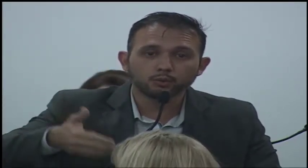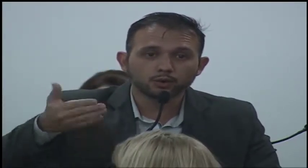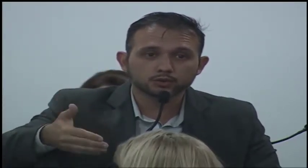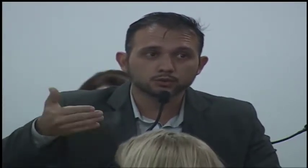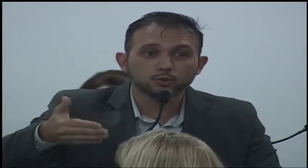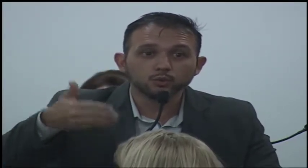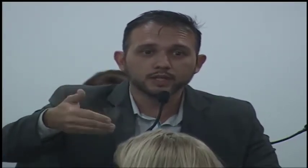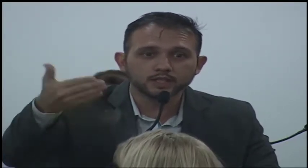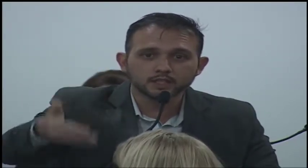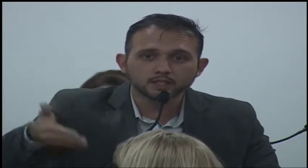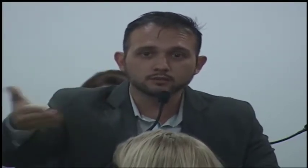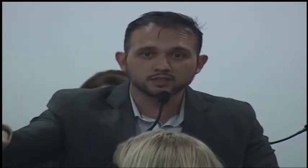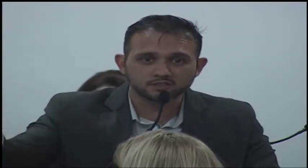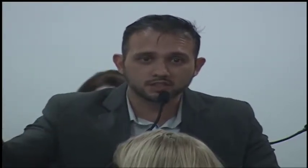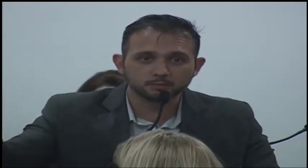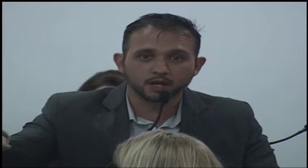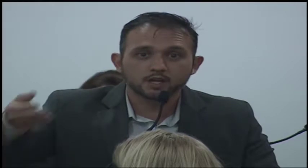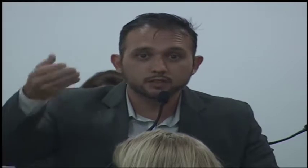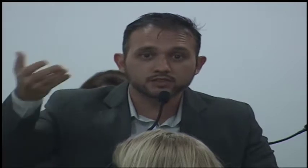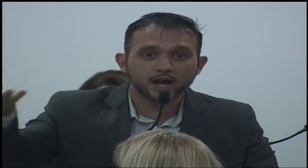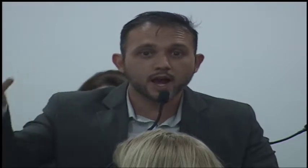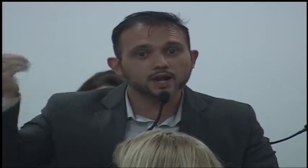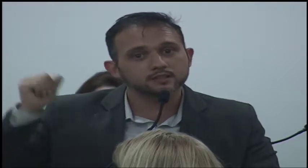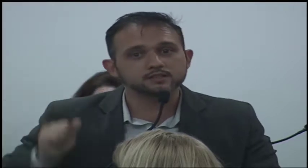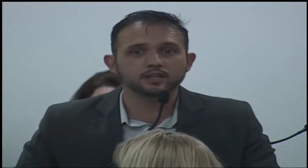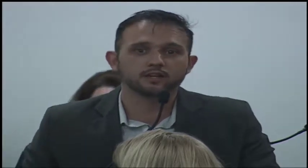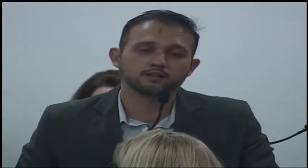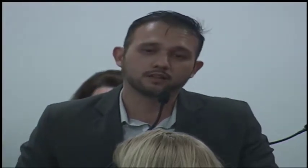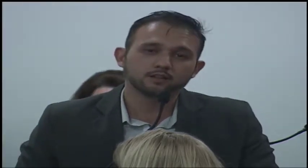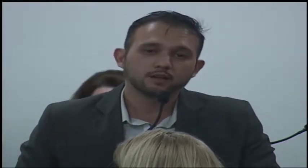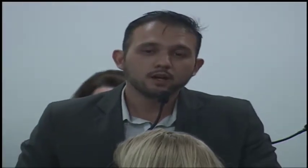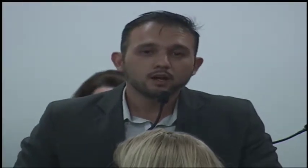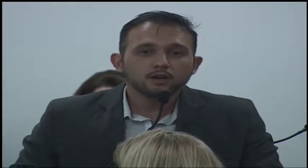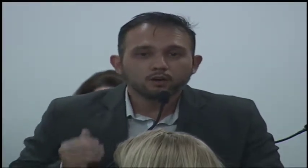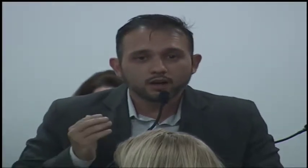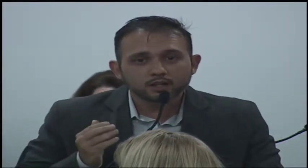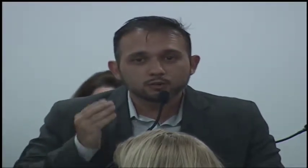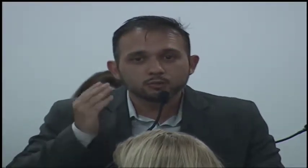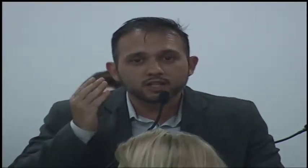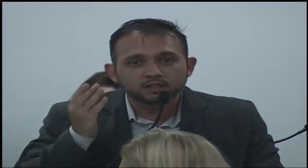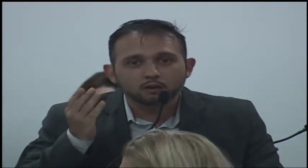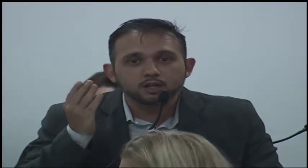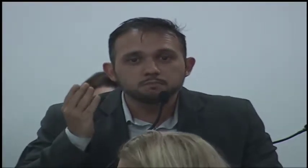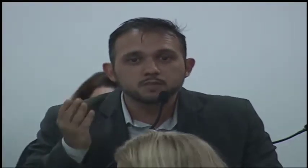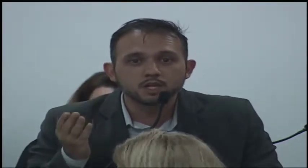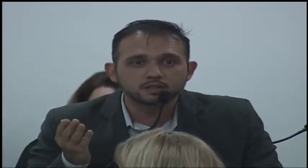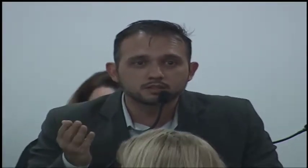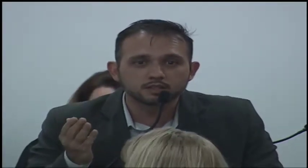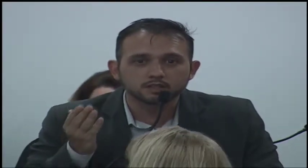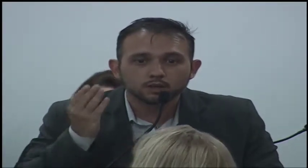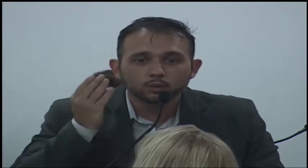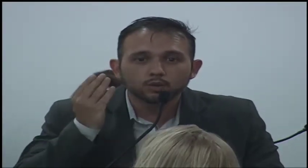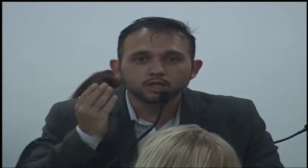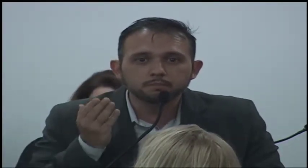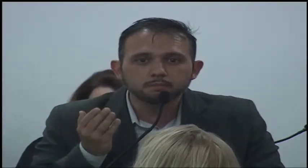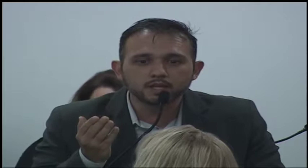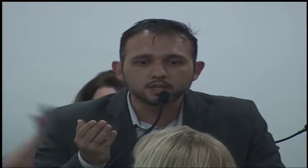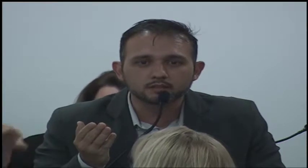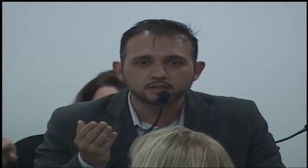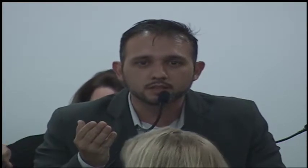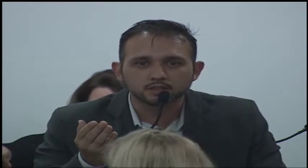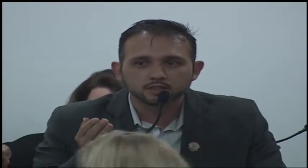e o outro urinando em cima. Isso é arte, gente. Olha como que está o limite,